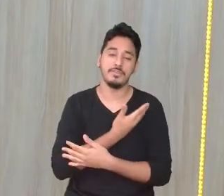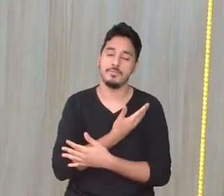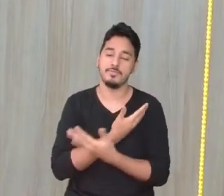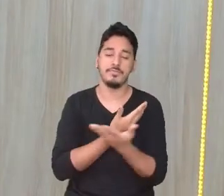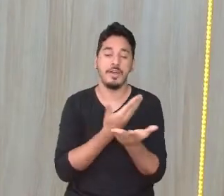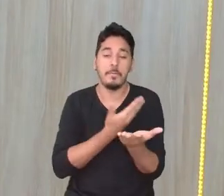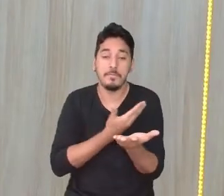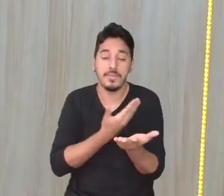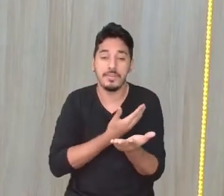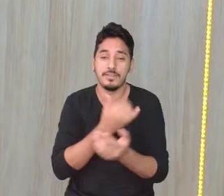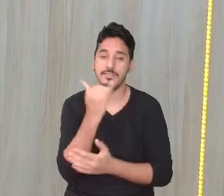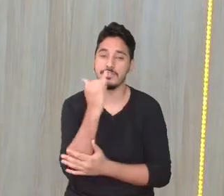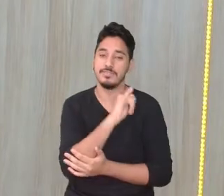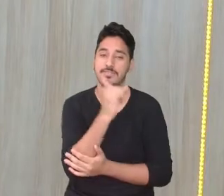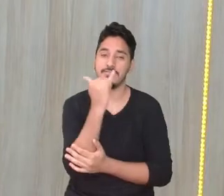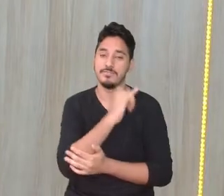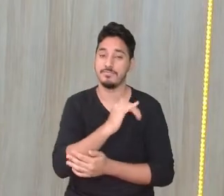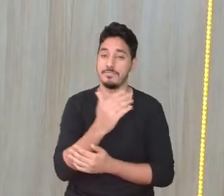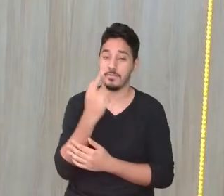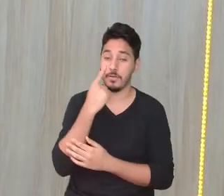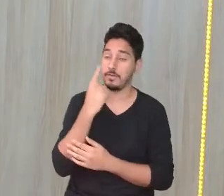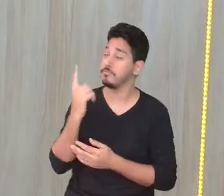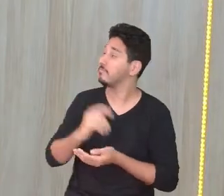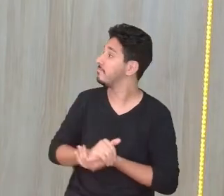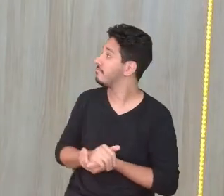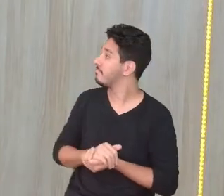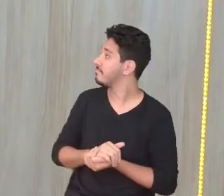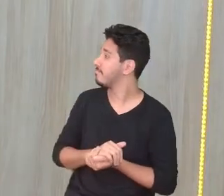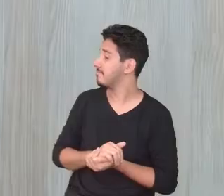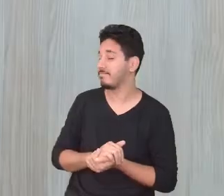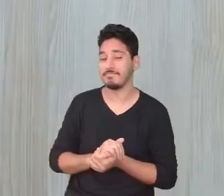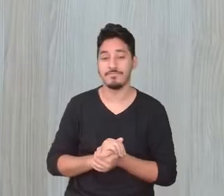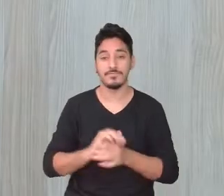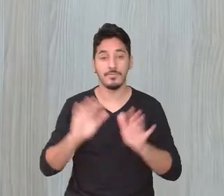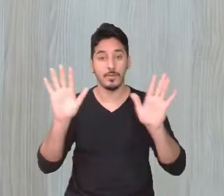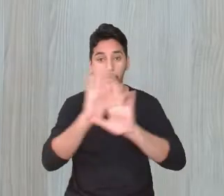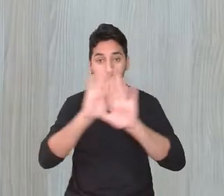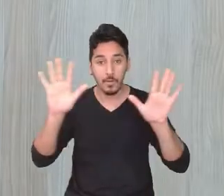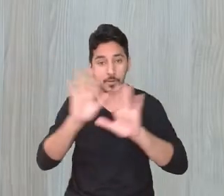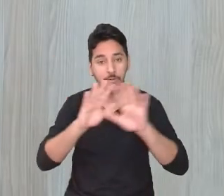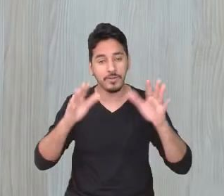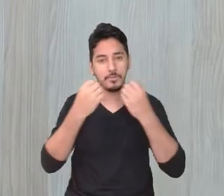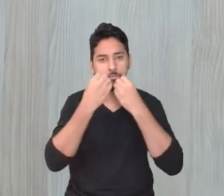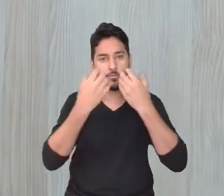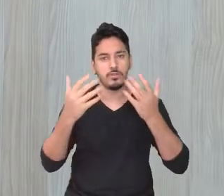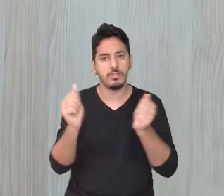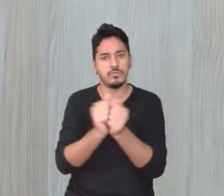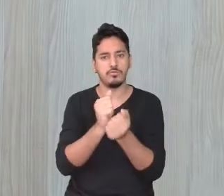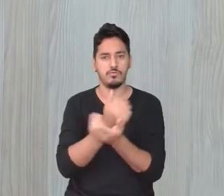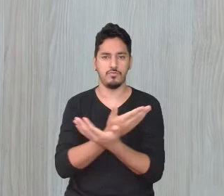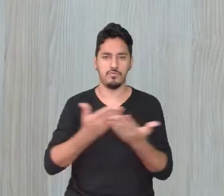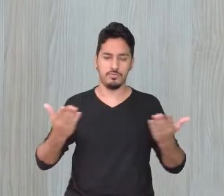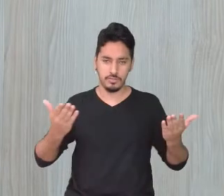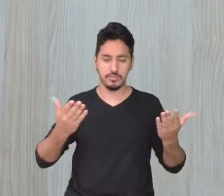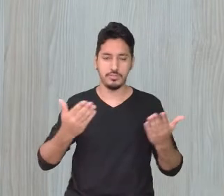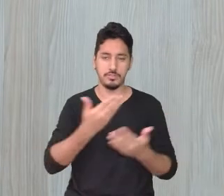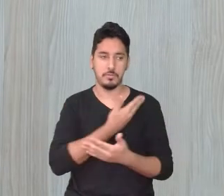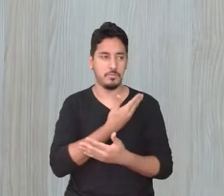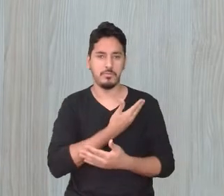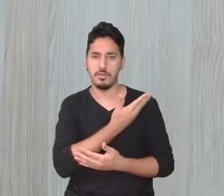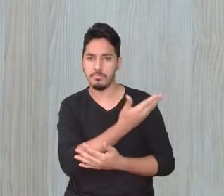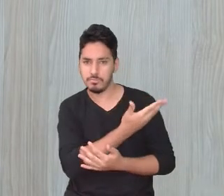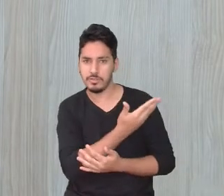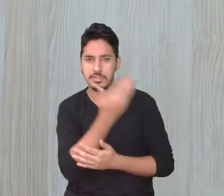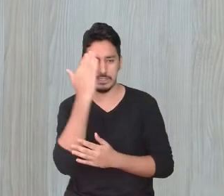querida amiga Yolanda. Olá, Yolanda. Olá, oi pessoal, que bom estar com vocês aqui, estar com essa minha amiga sabida